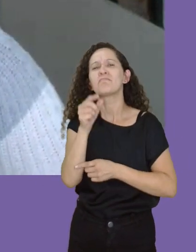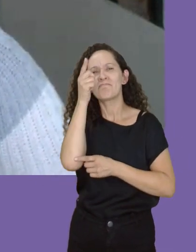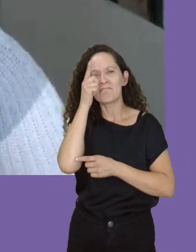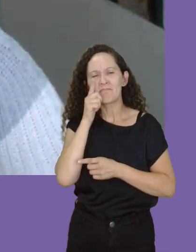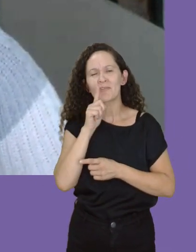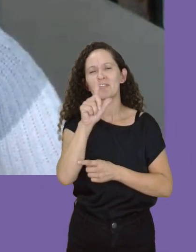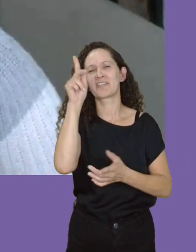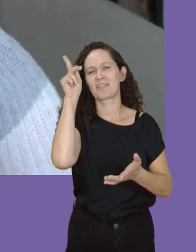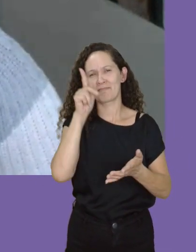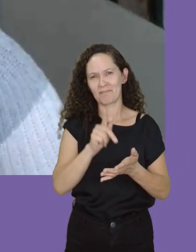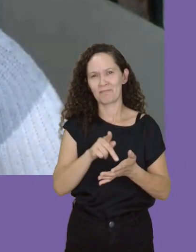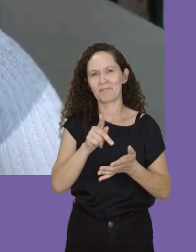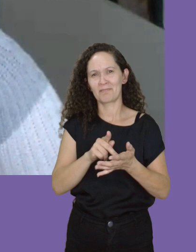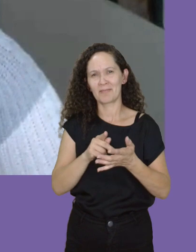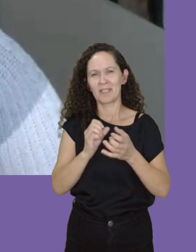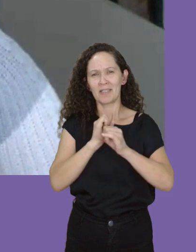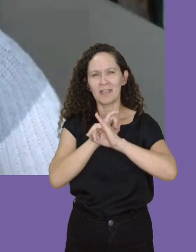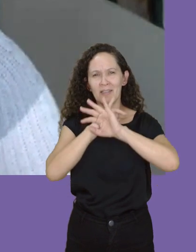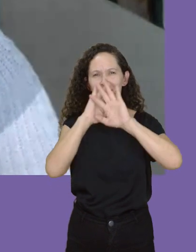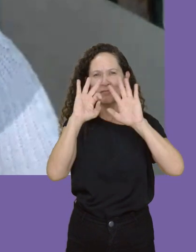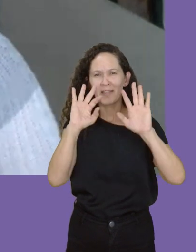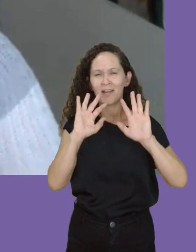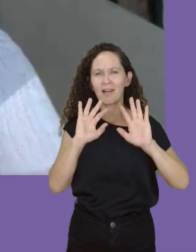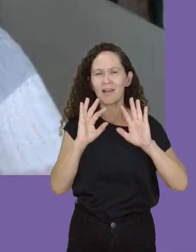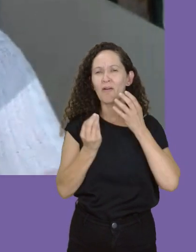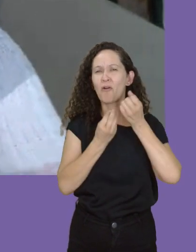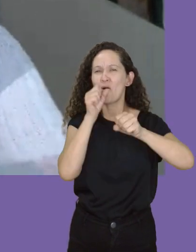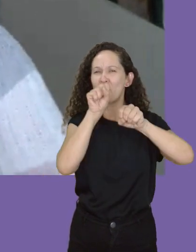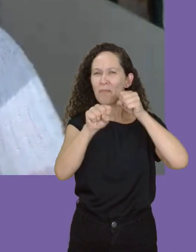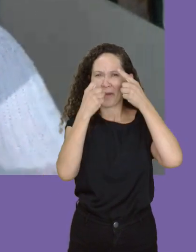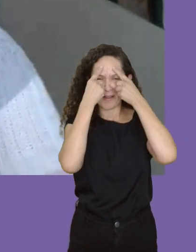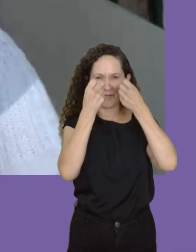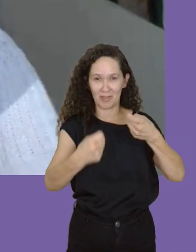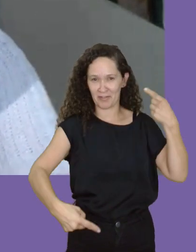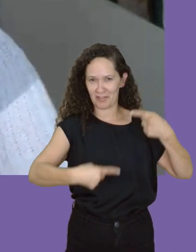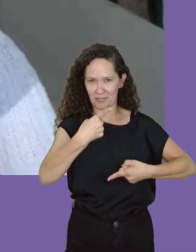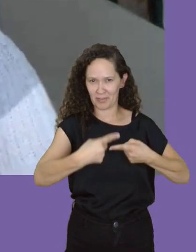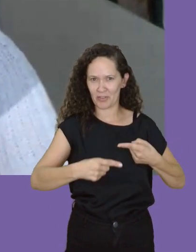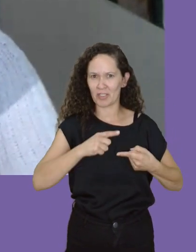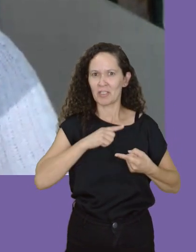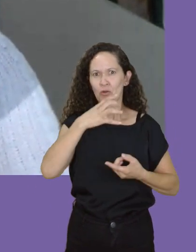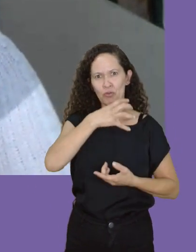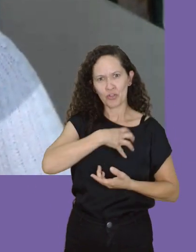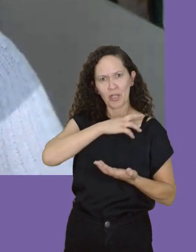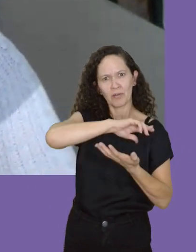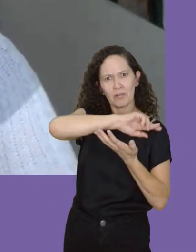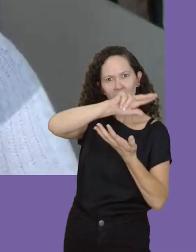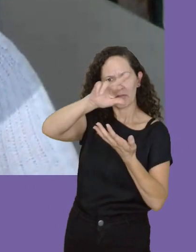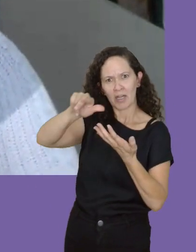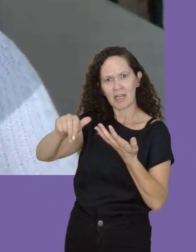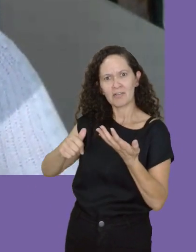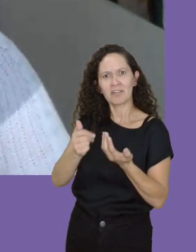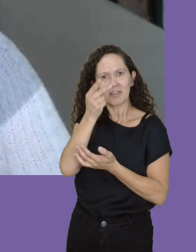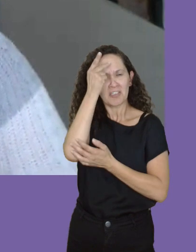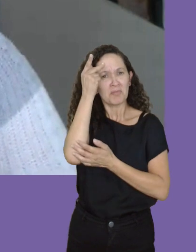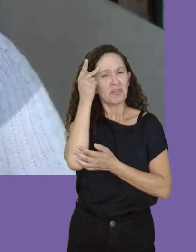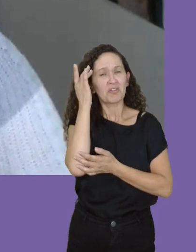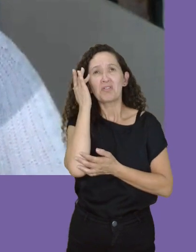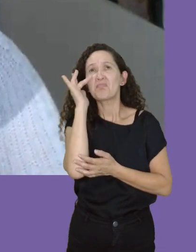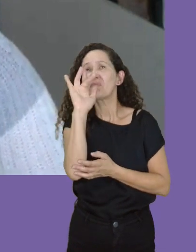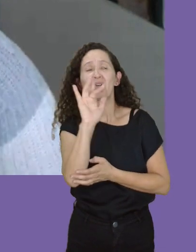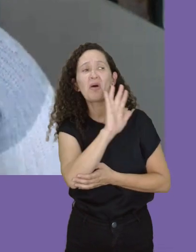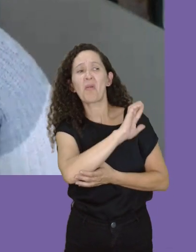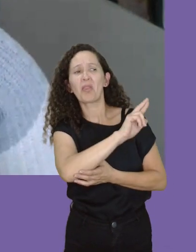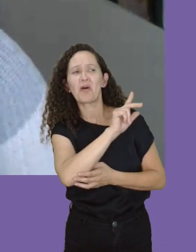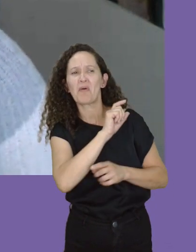conseguirmos explicitar o quanto que isso é uma violência política, porque são formas, muitas vezes, que não são compreendidas como